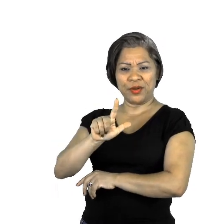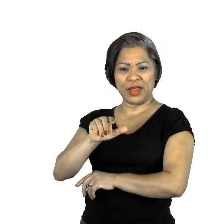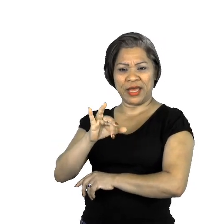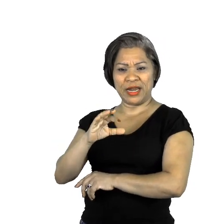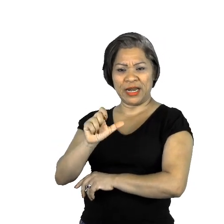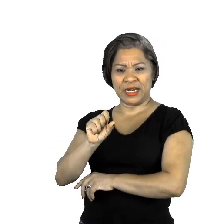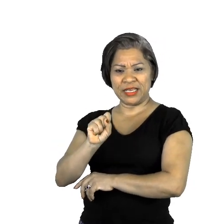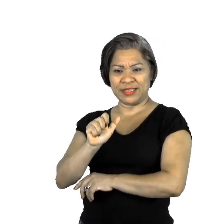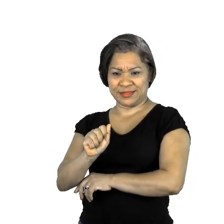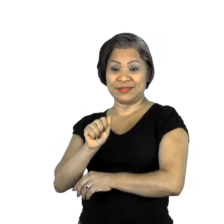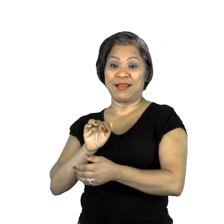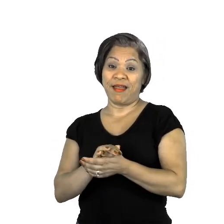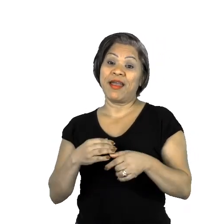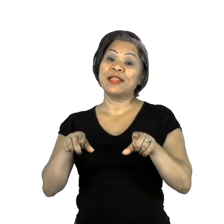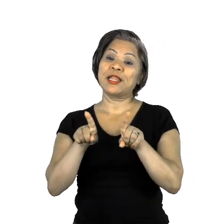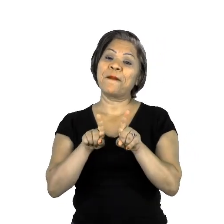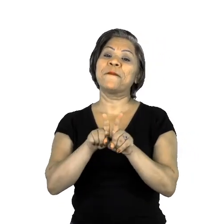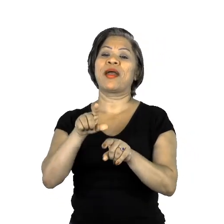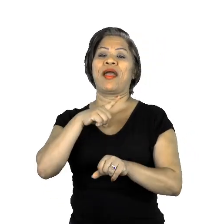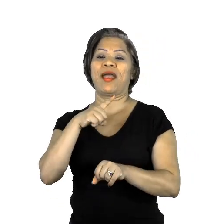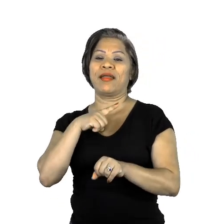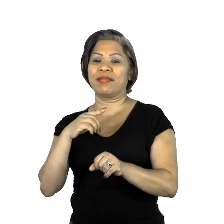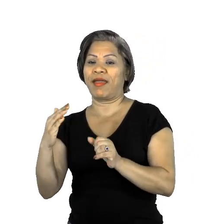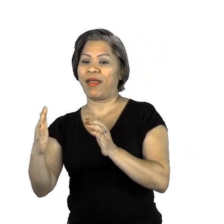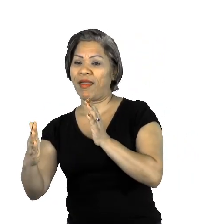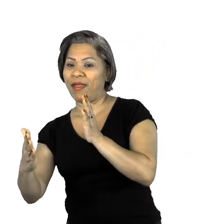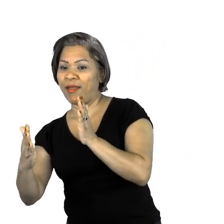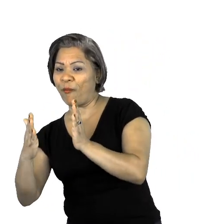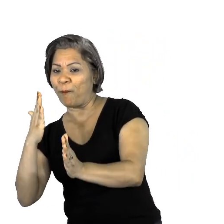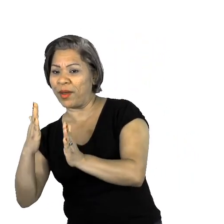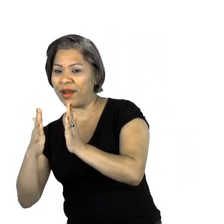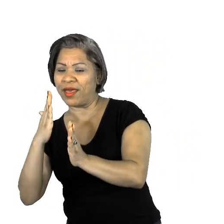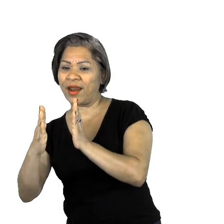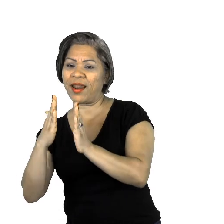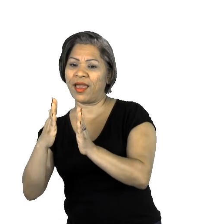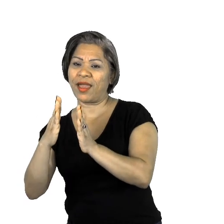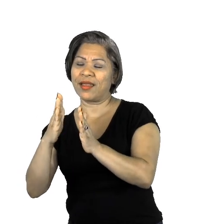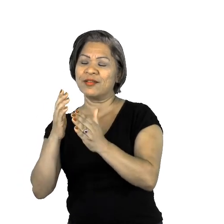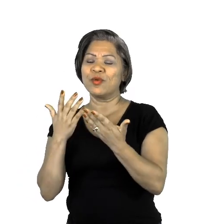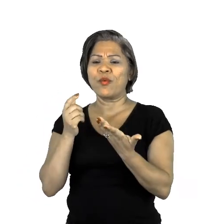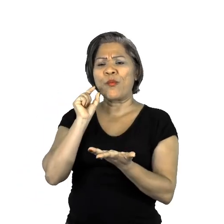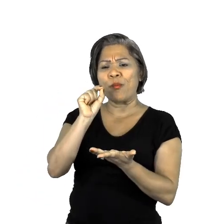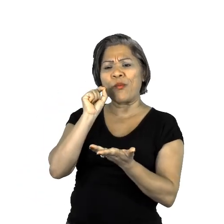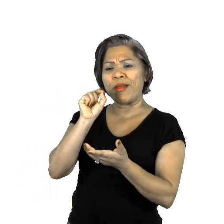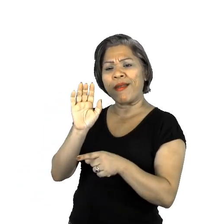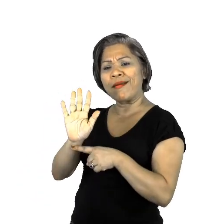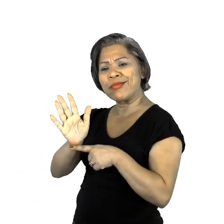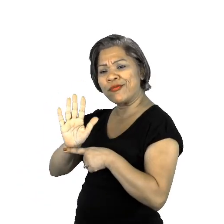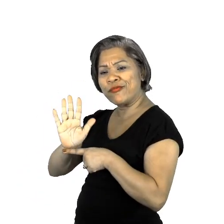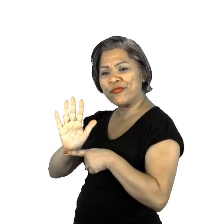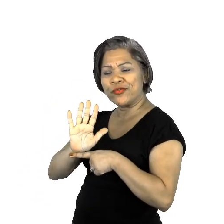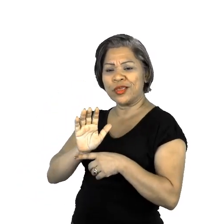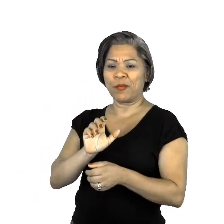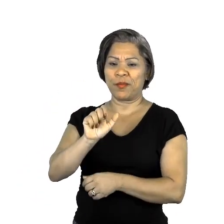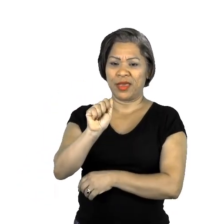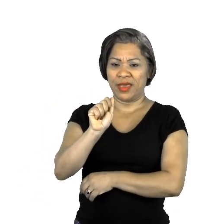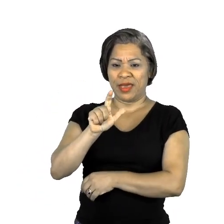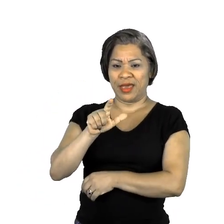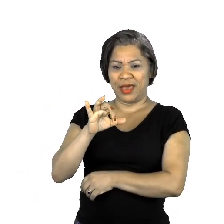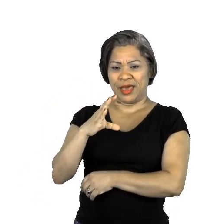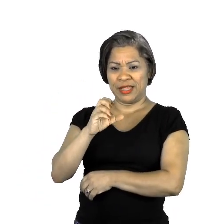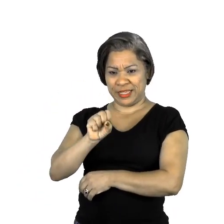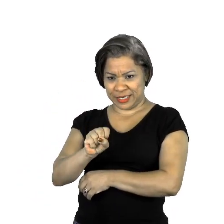também o paralelo da Turma da Mônica com o filme Alice no País das Maravilhas. Viu